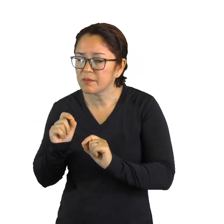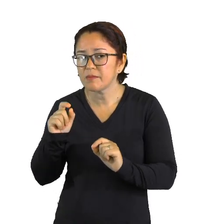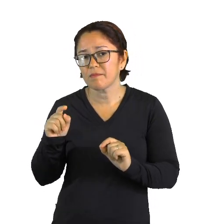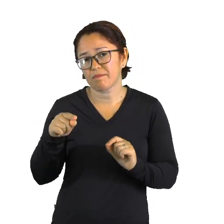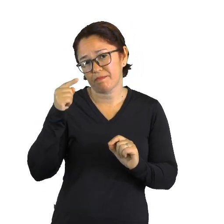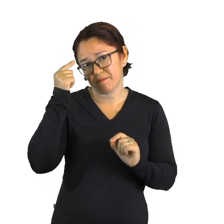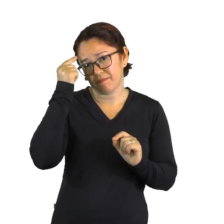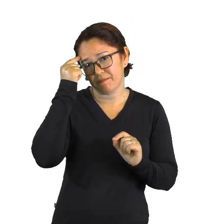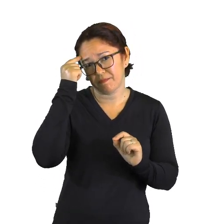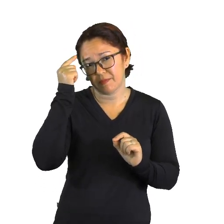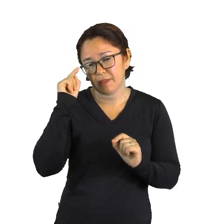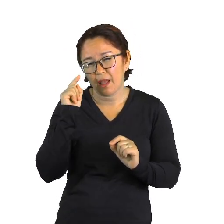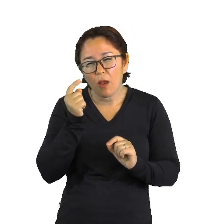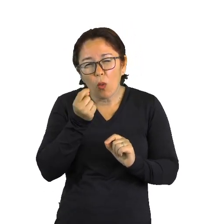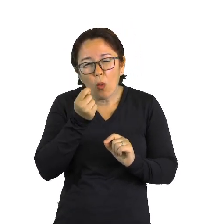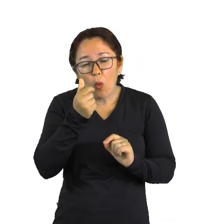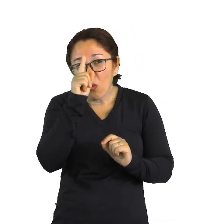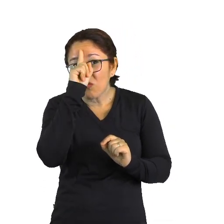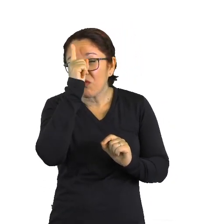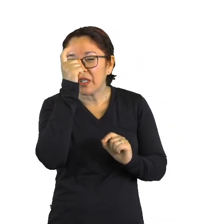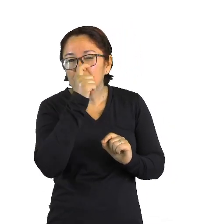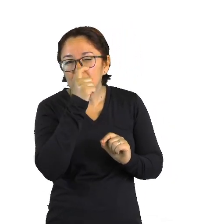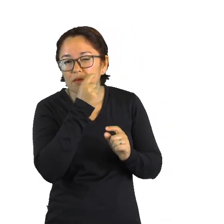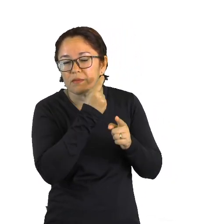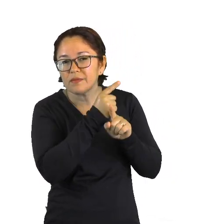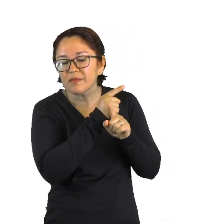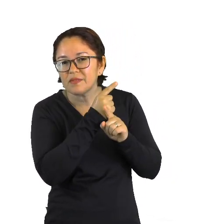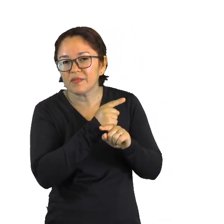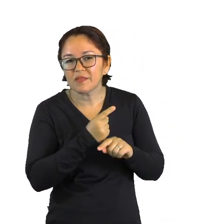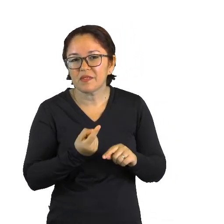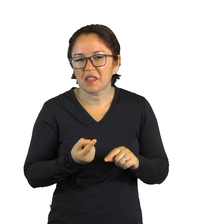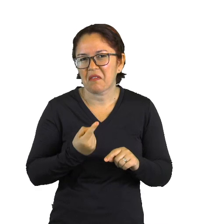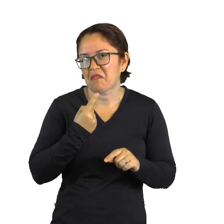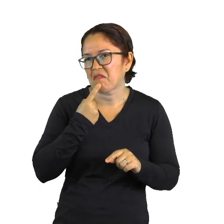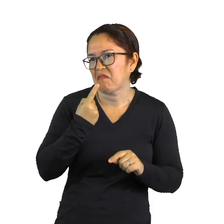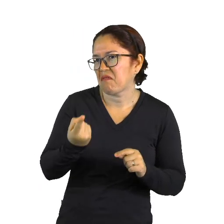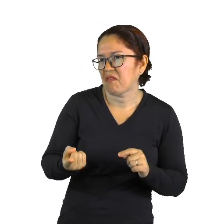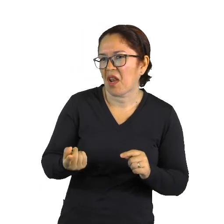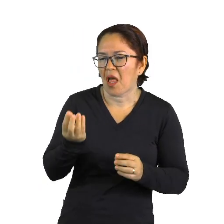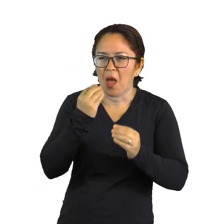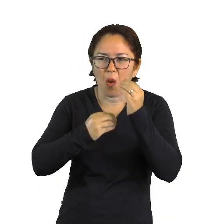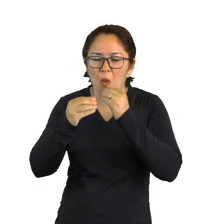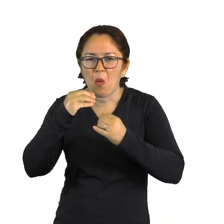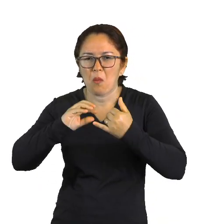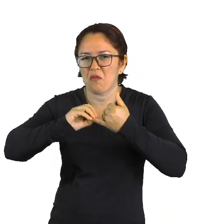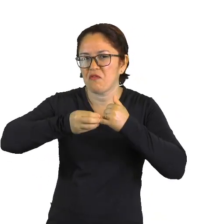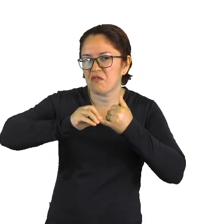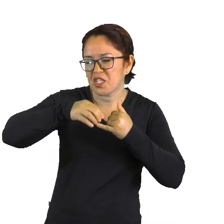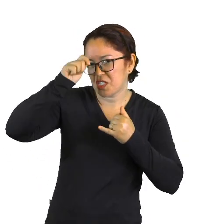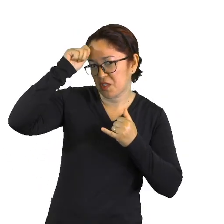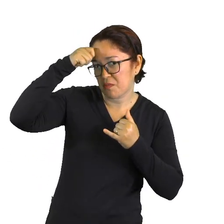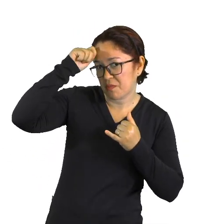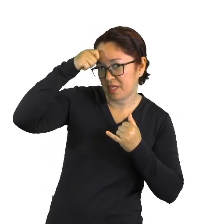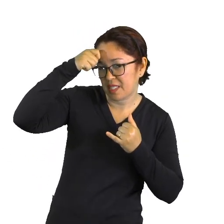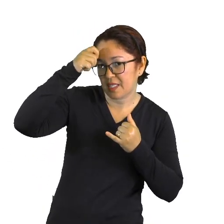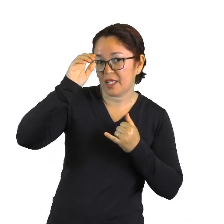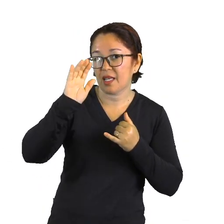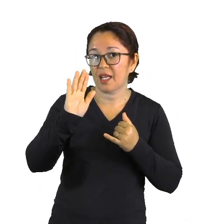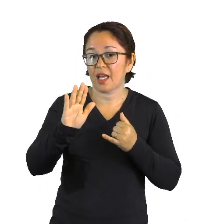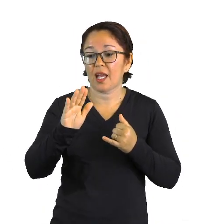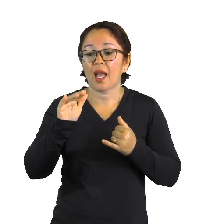já ia inventando outra coisa, uma história de feijoada, quando a mãe dela, que era uma